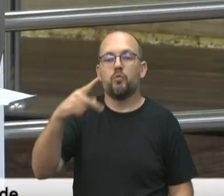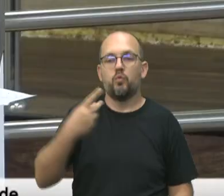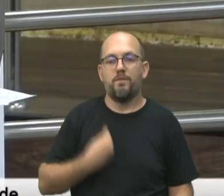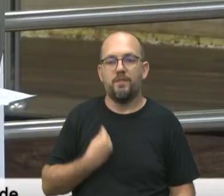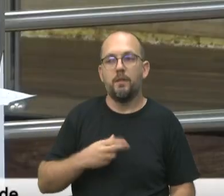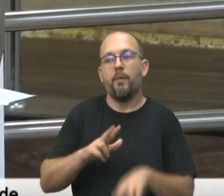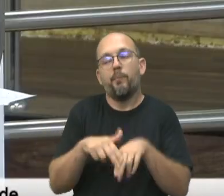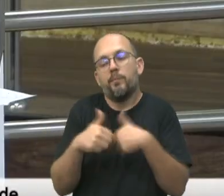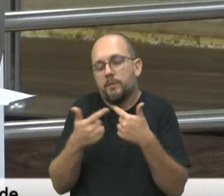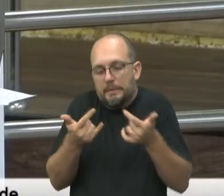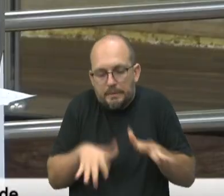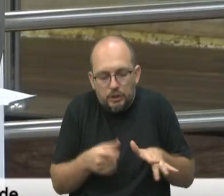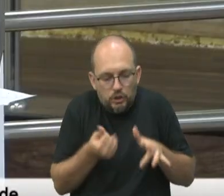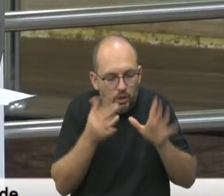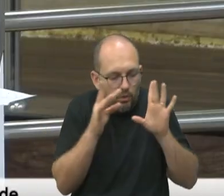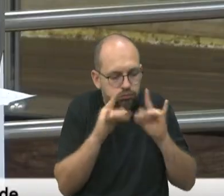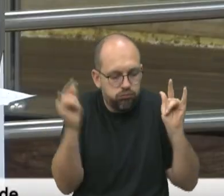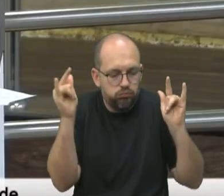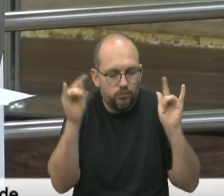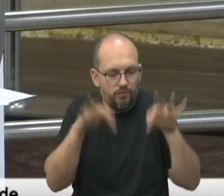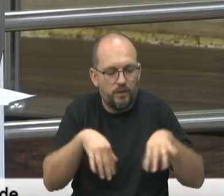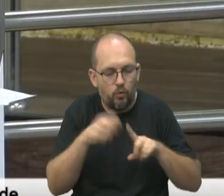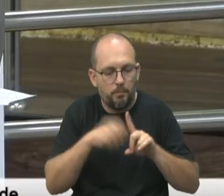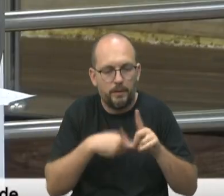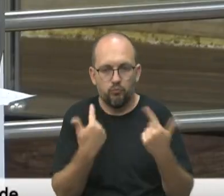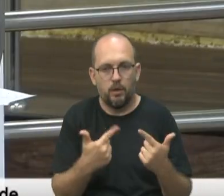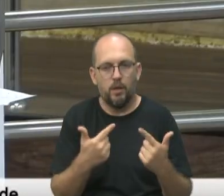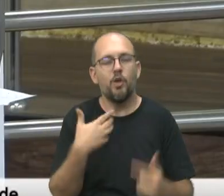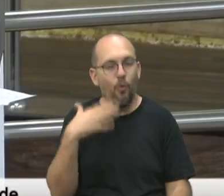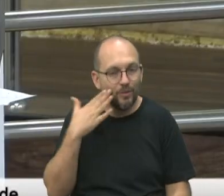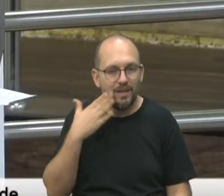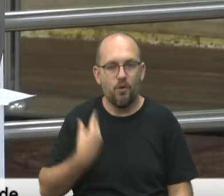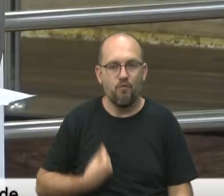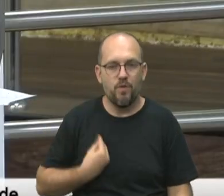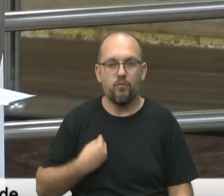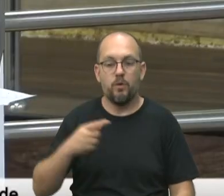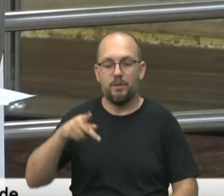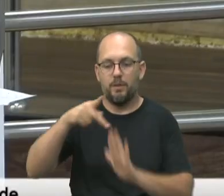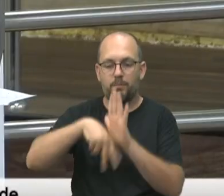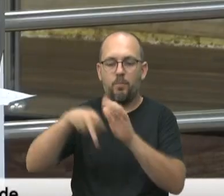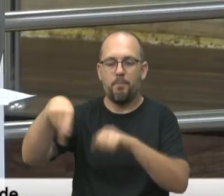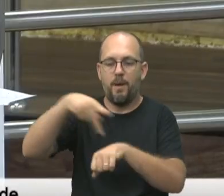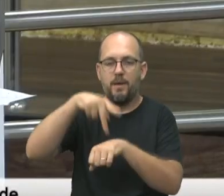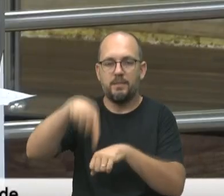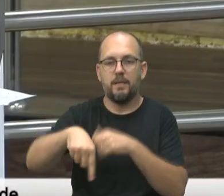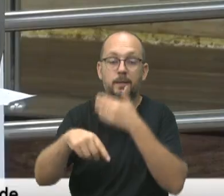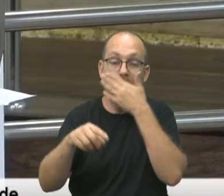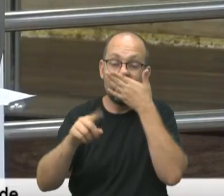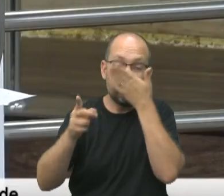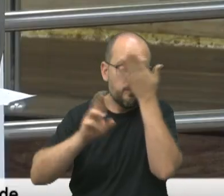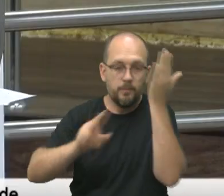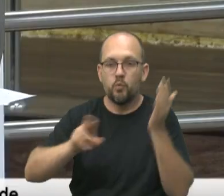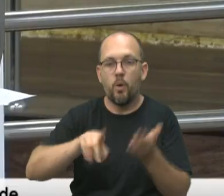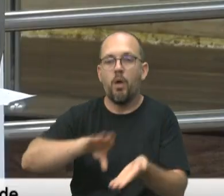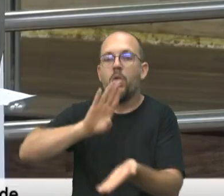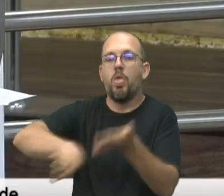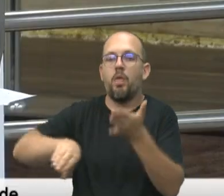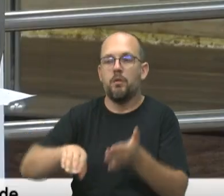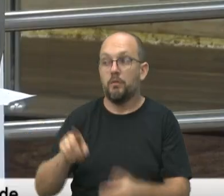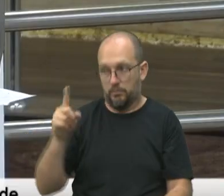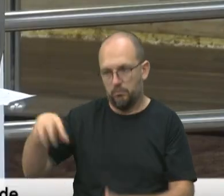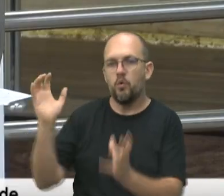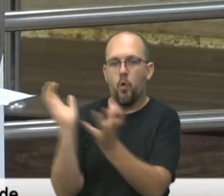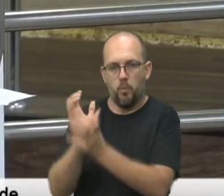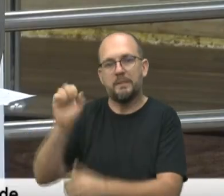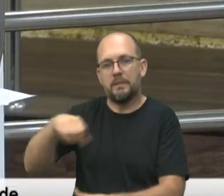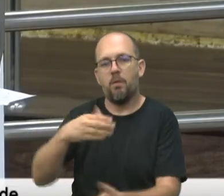não te sobra nada no final do mês. Nós temos um projeto de país, que não é um projeto de país excludente, esse é o deles. Nosso